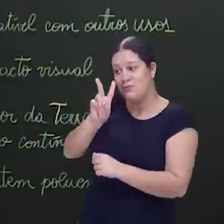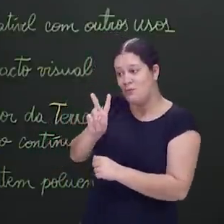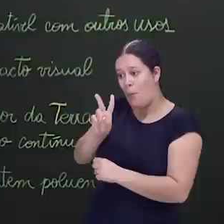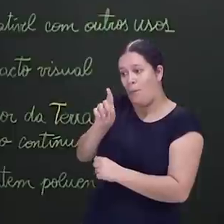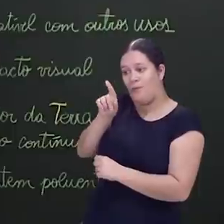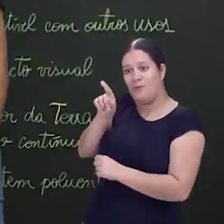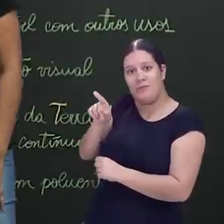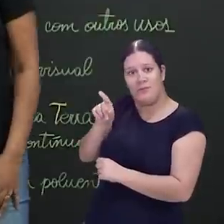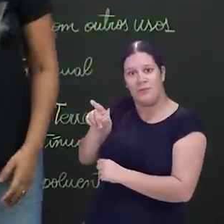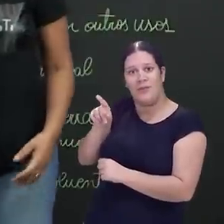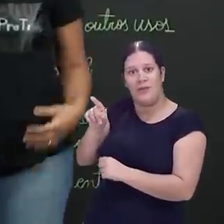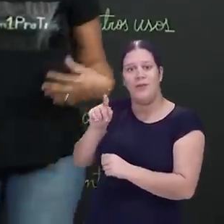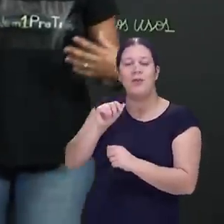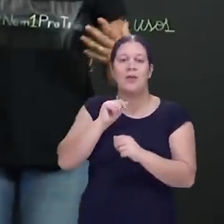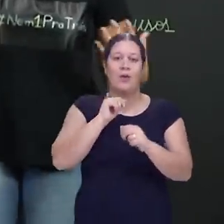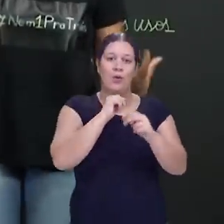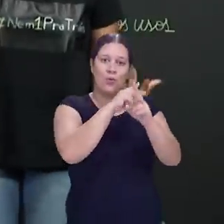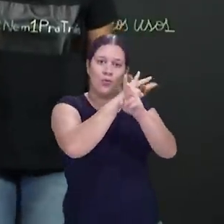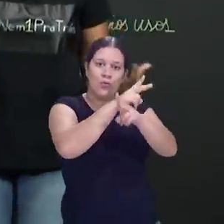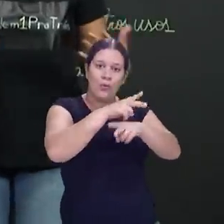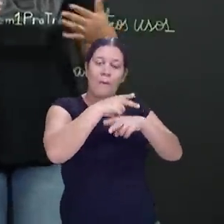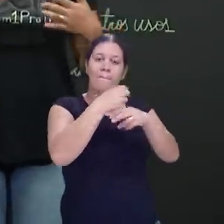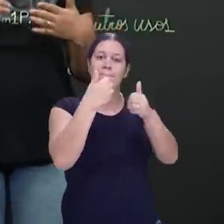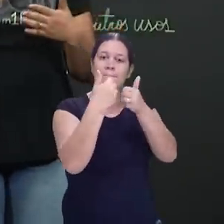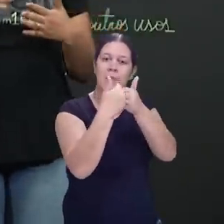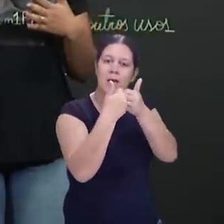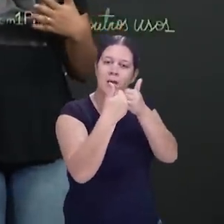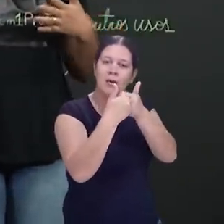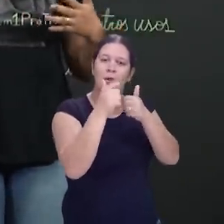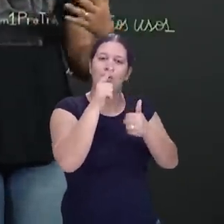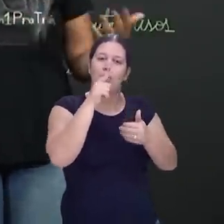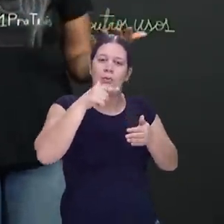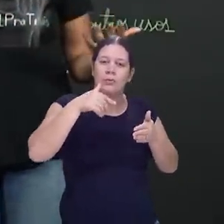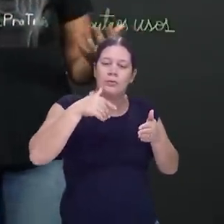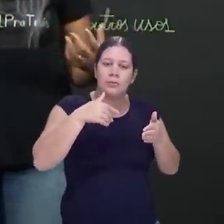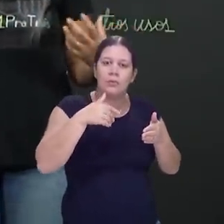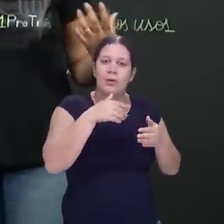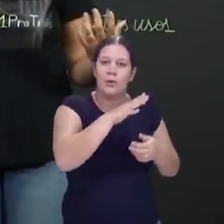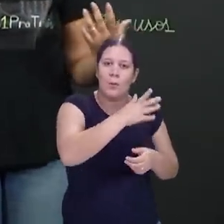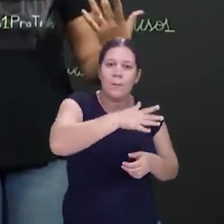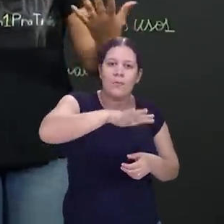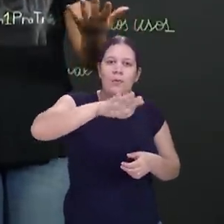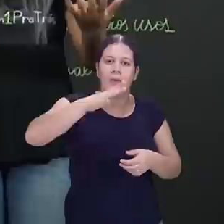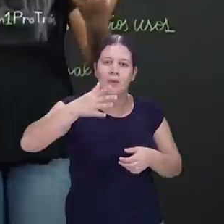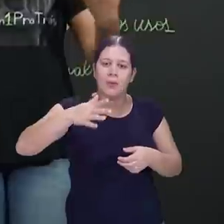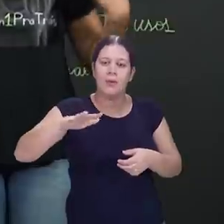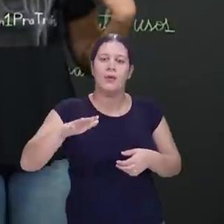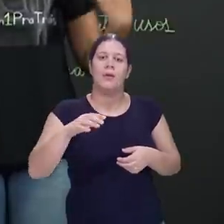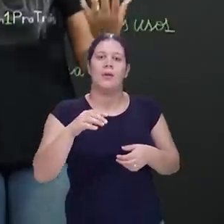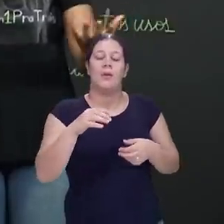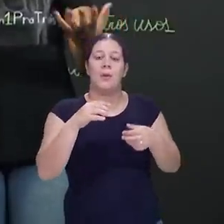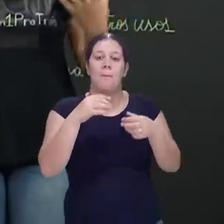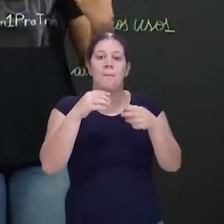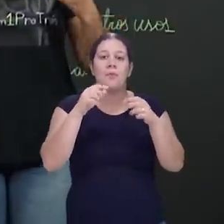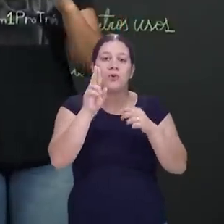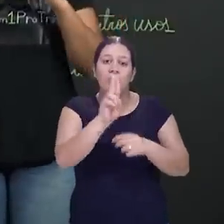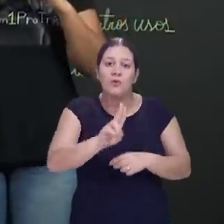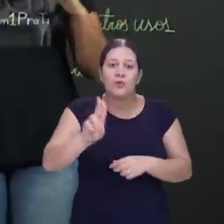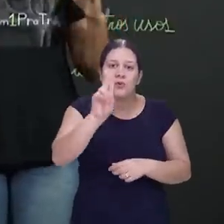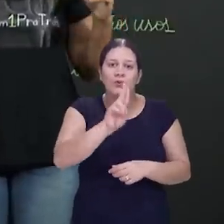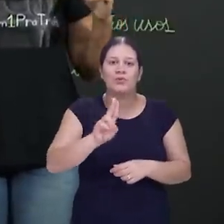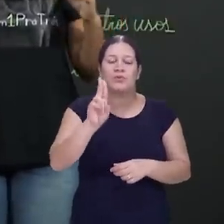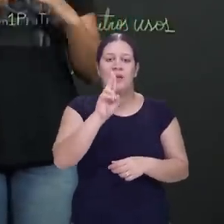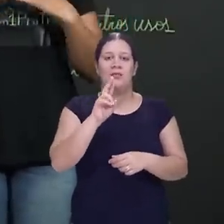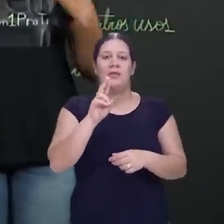grandes estruturas. É muito comum na beira-mar, então normalmente eles vão ser posicionados em locais onde há